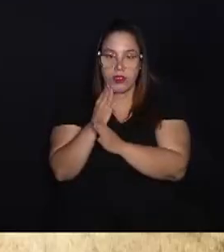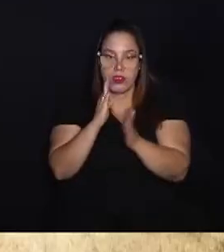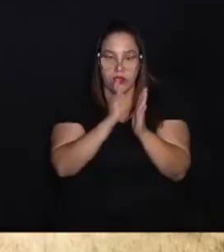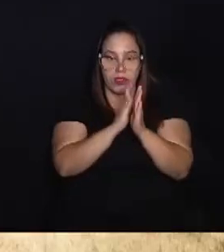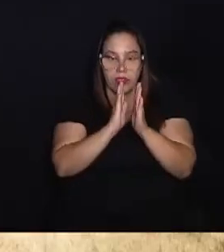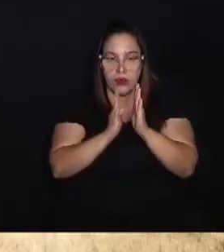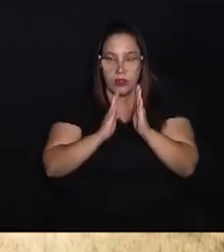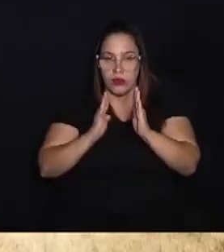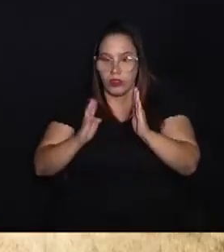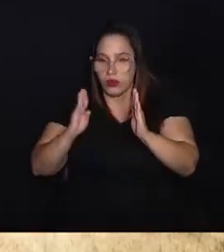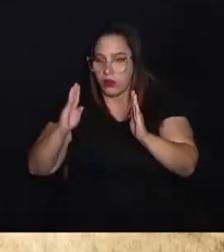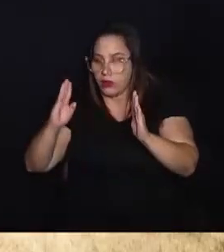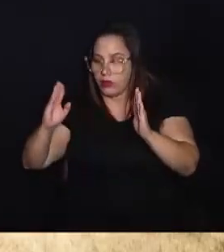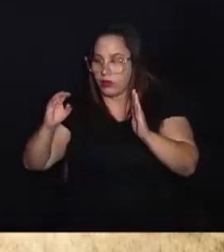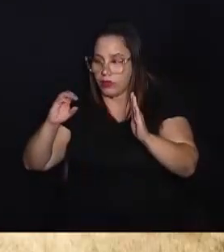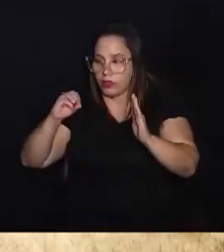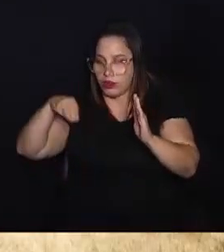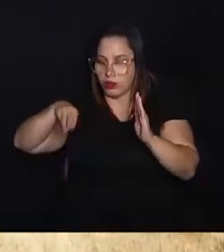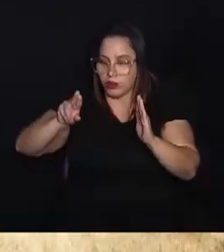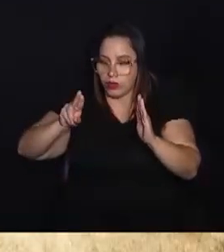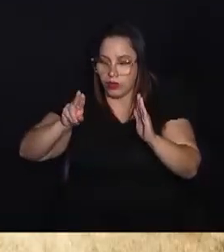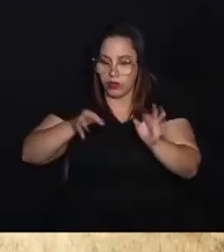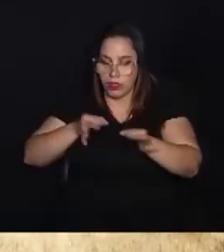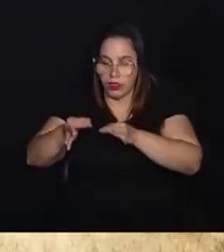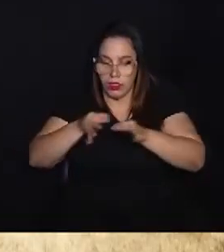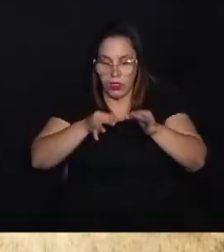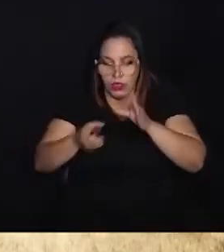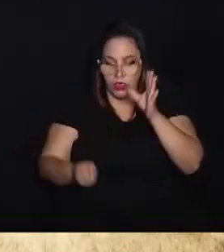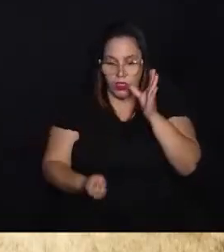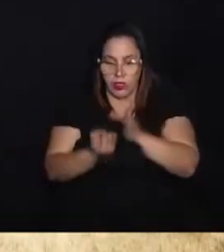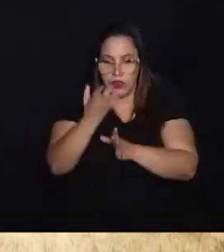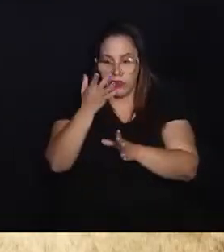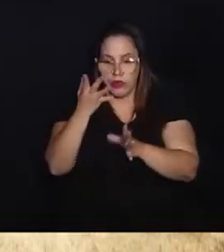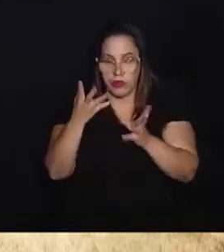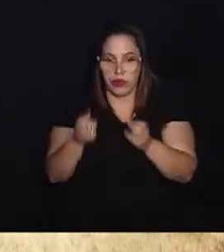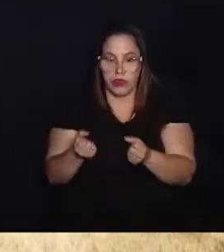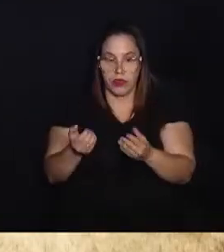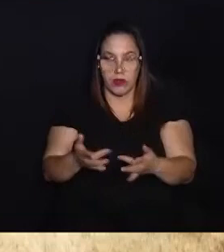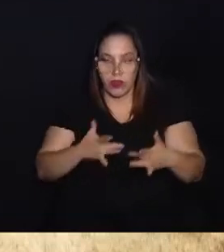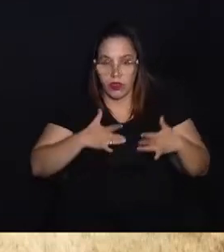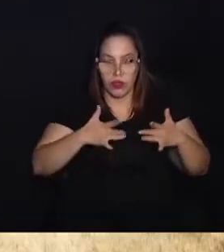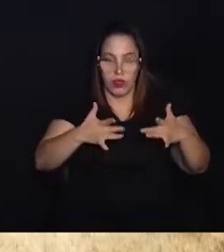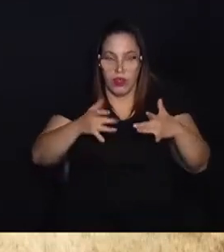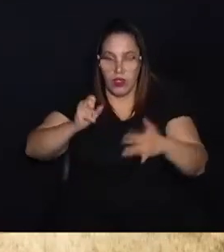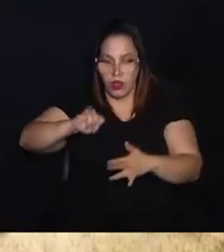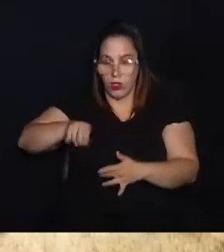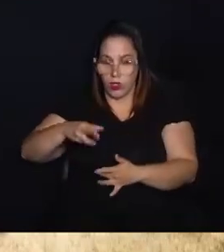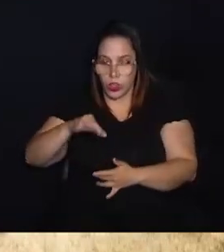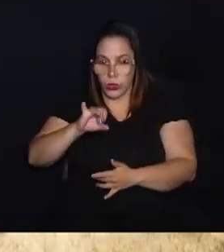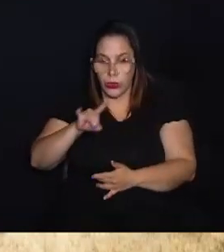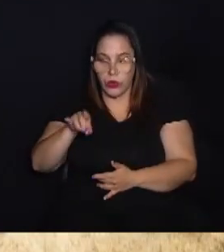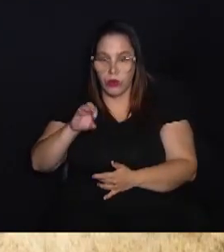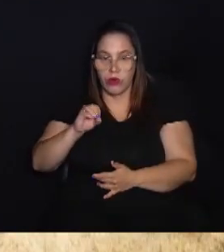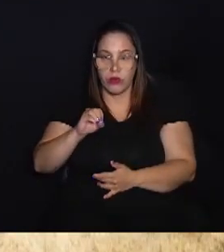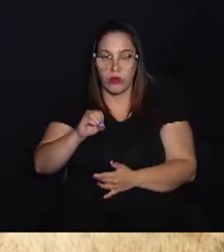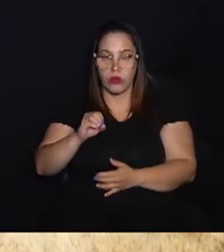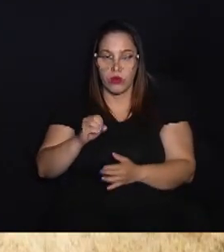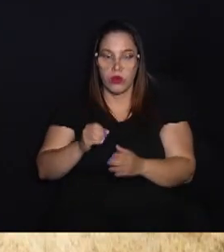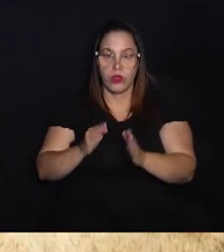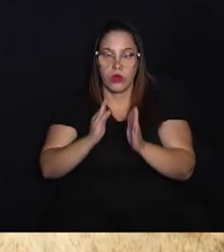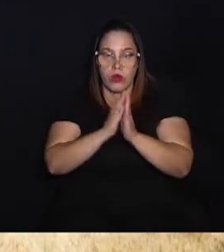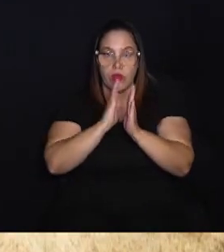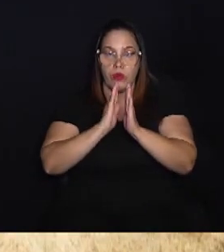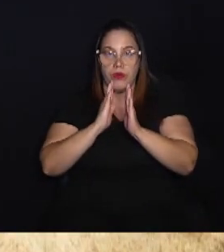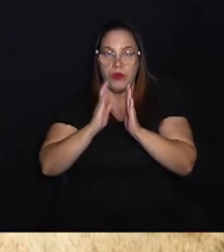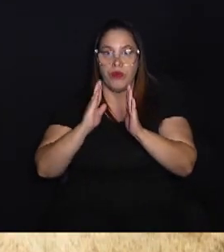do CMU. Sua organização teve como origem o acervo doado por João Falque Trinca, grande